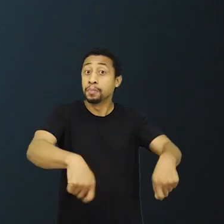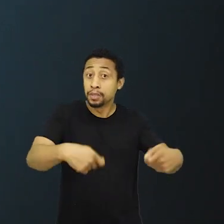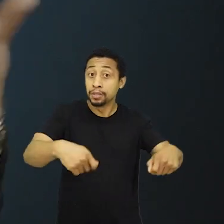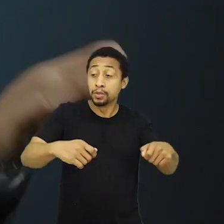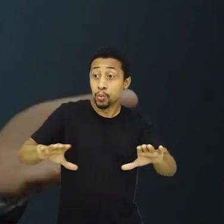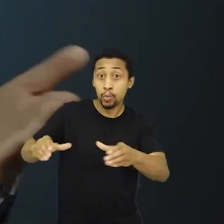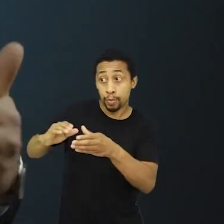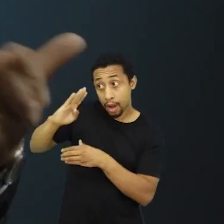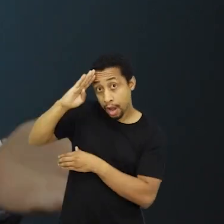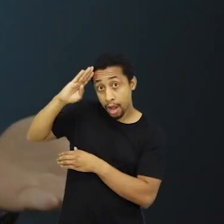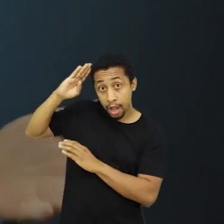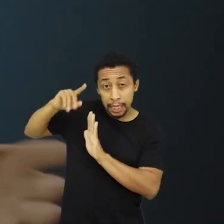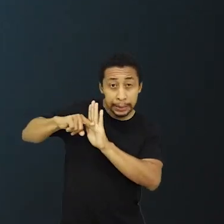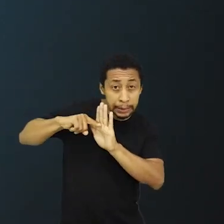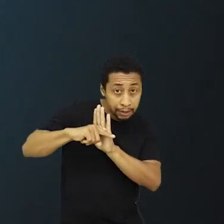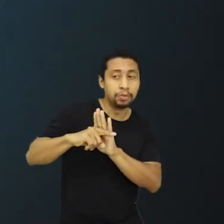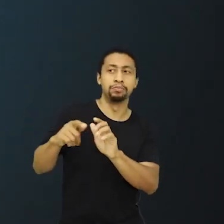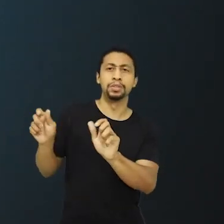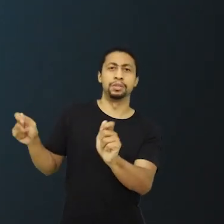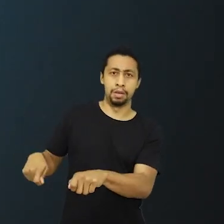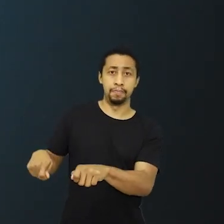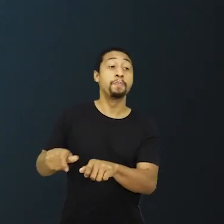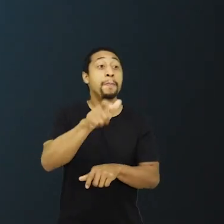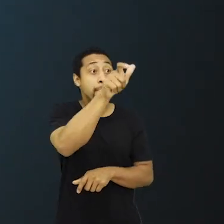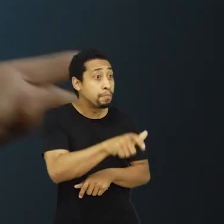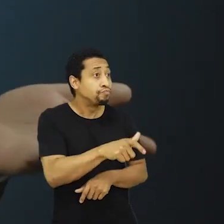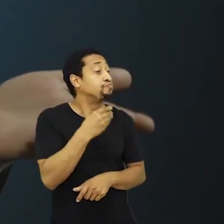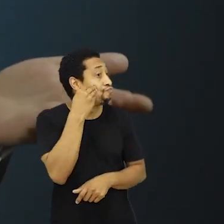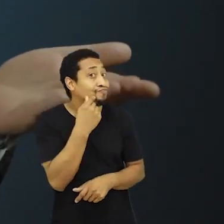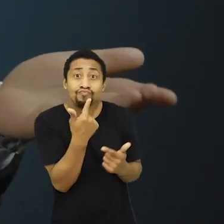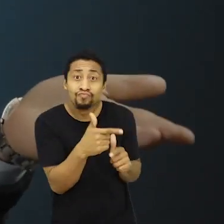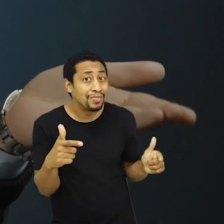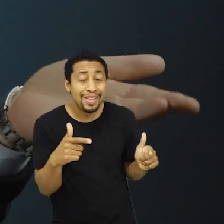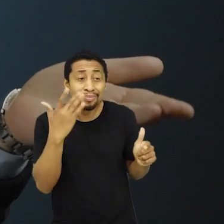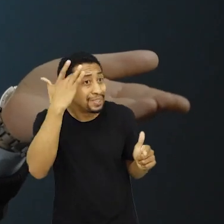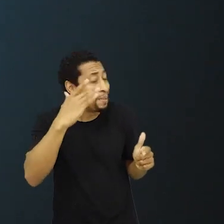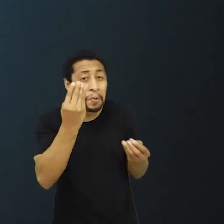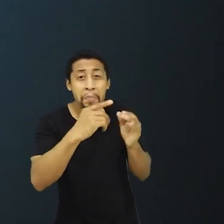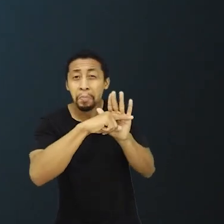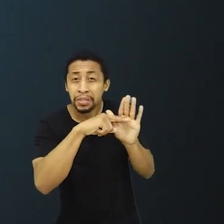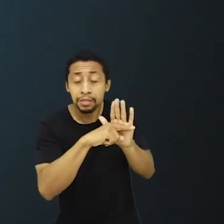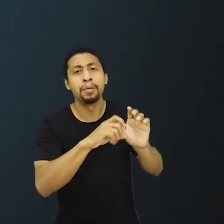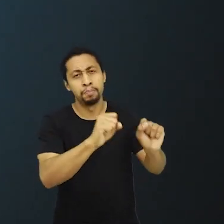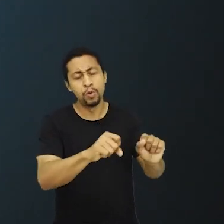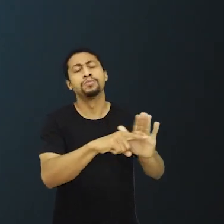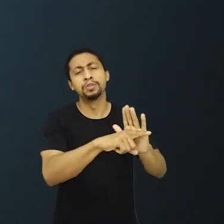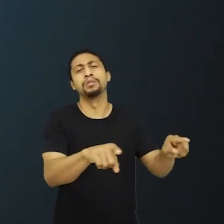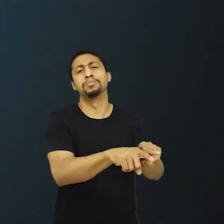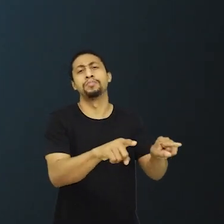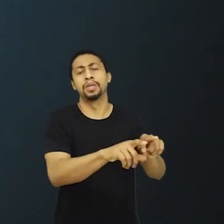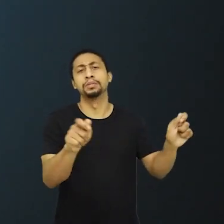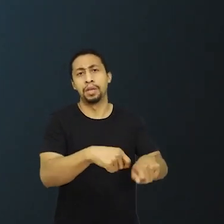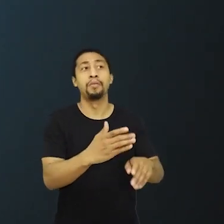pesquisa acadêmica avançada funcionar e para um pesquisador leigo também entender e não se perder no caminho. Também você pode pesquisar